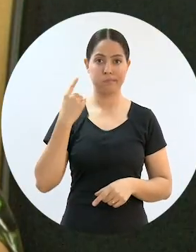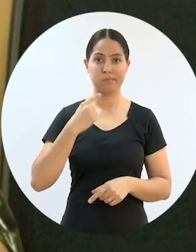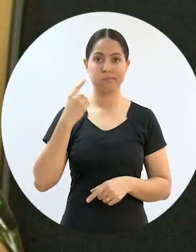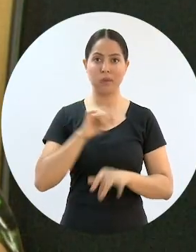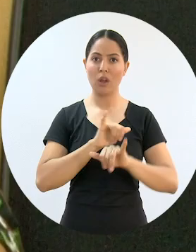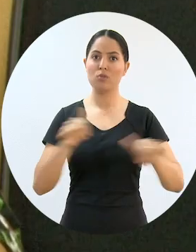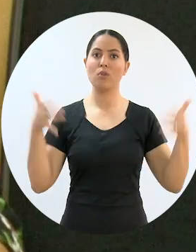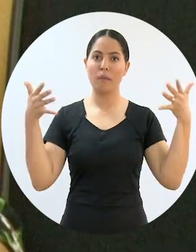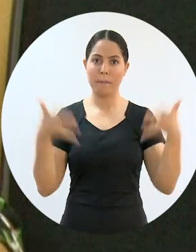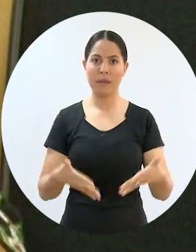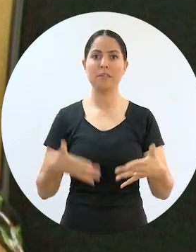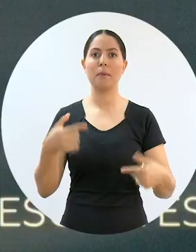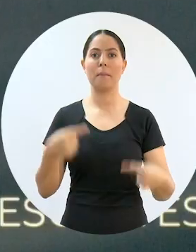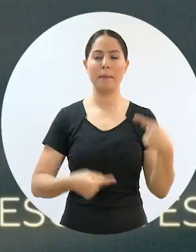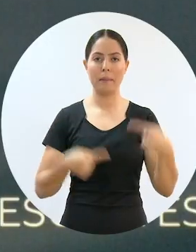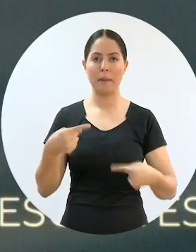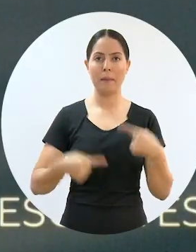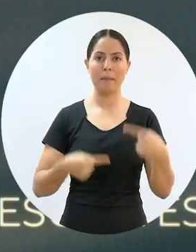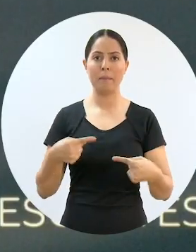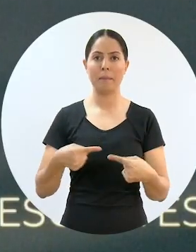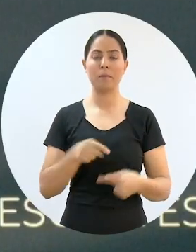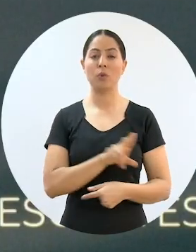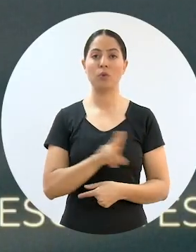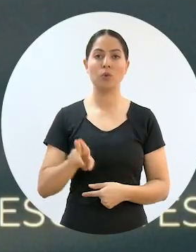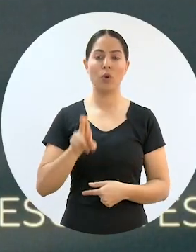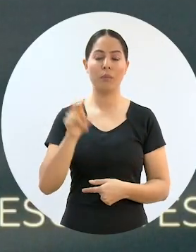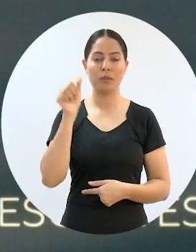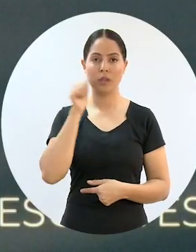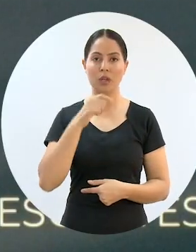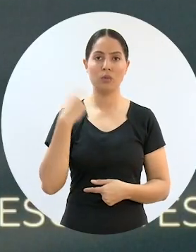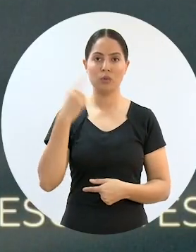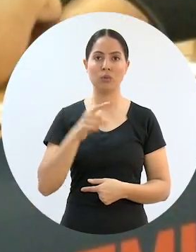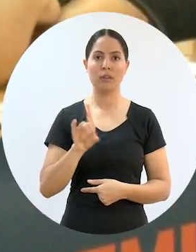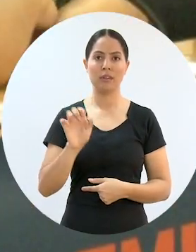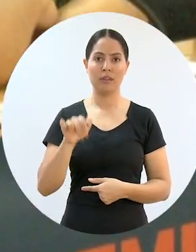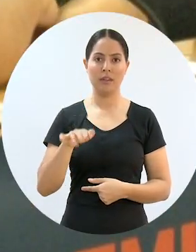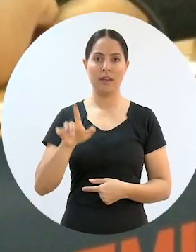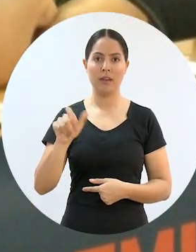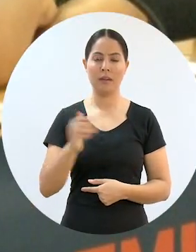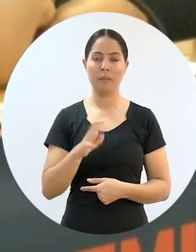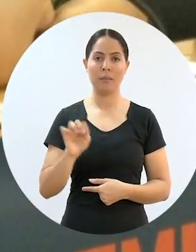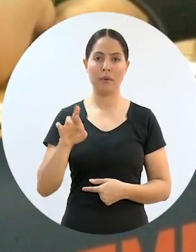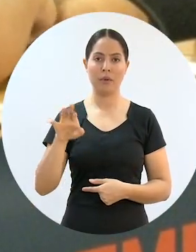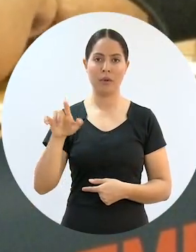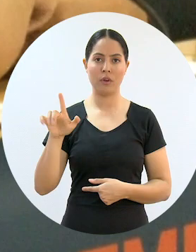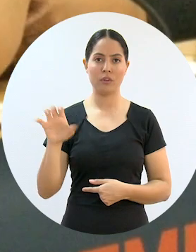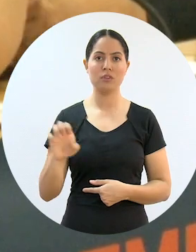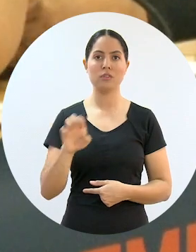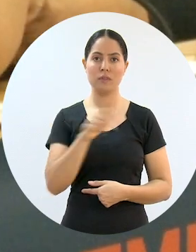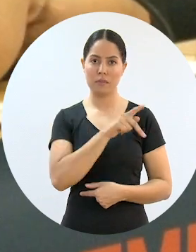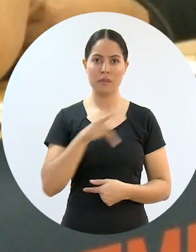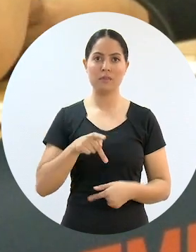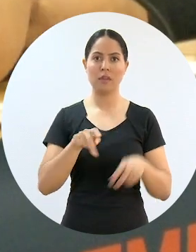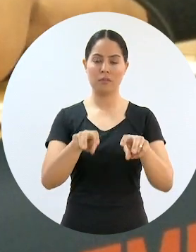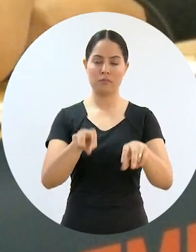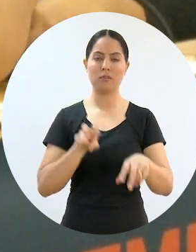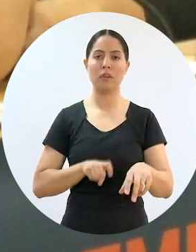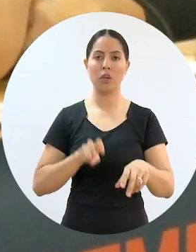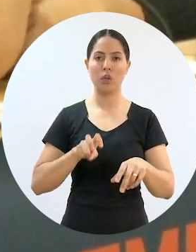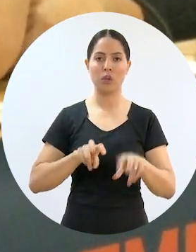também participou das discussões. Daniela Borges presidiu a mesa sobre medidas de proteção de crianças